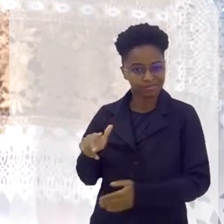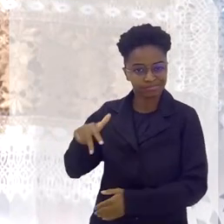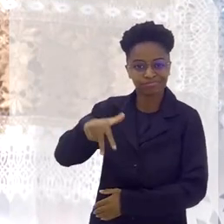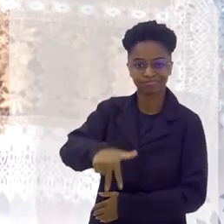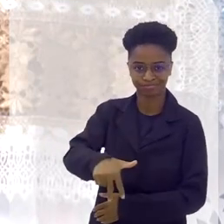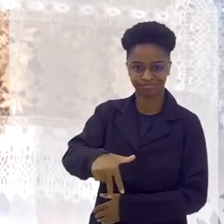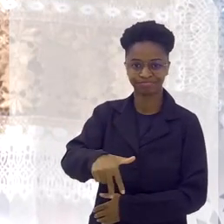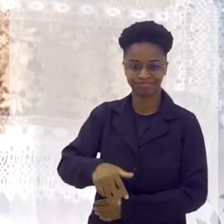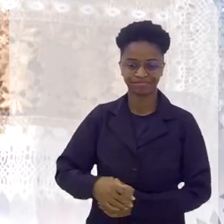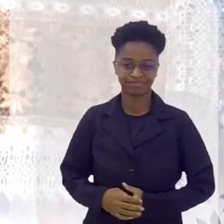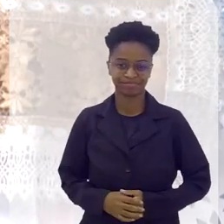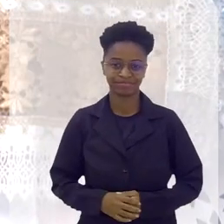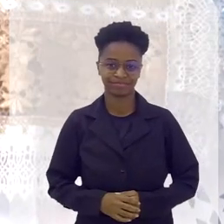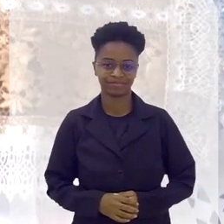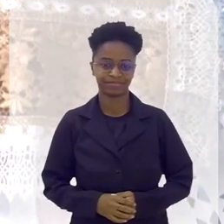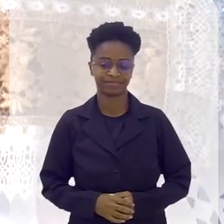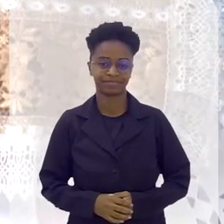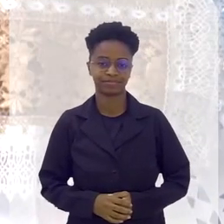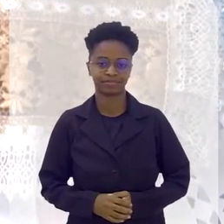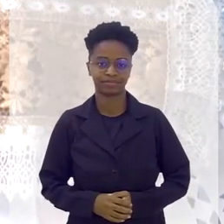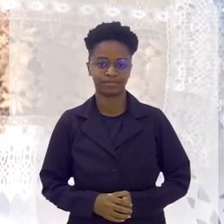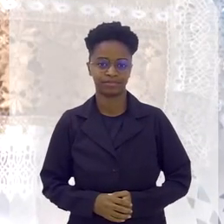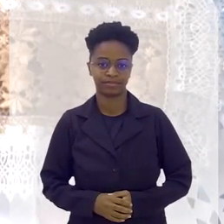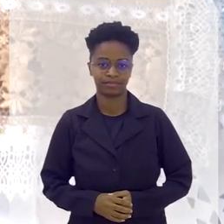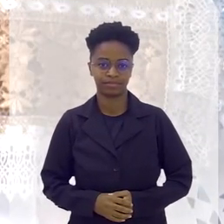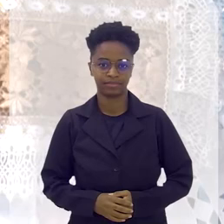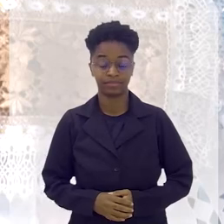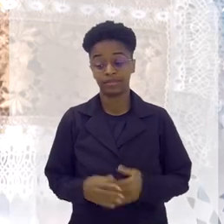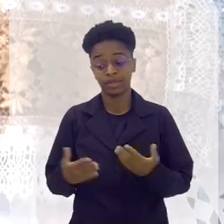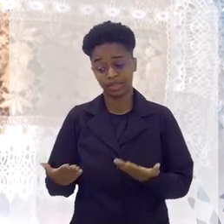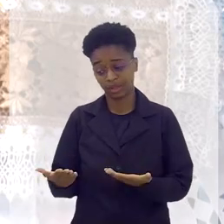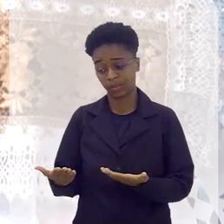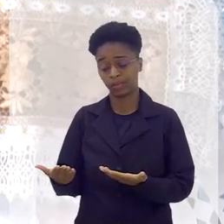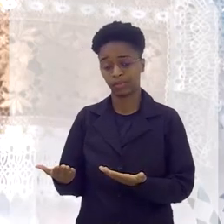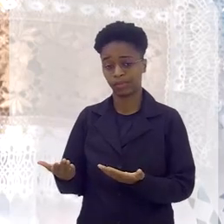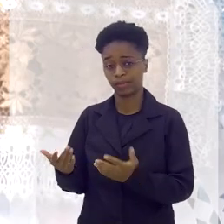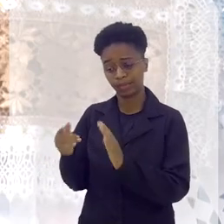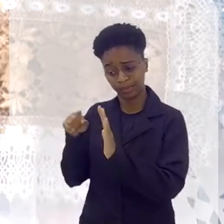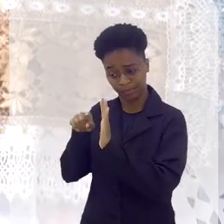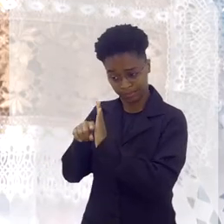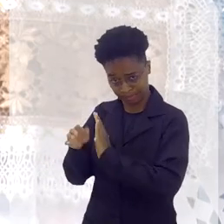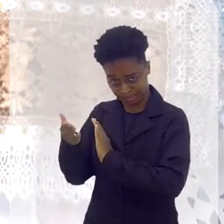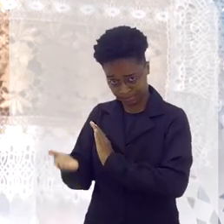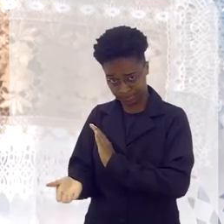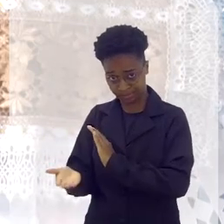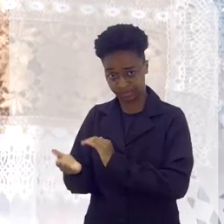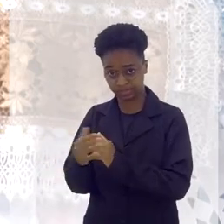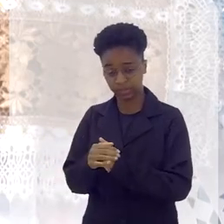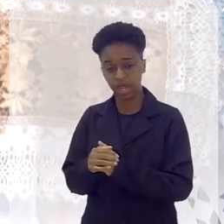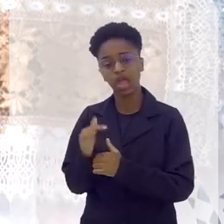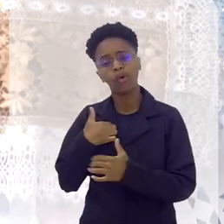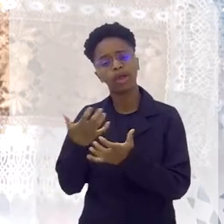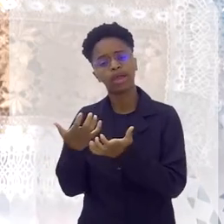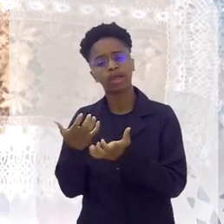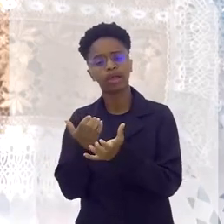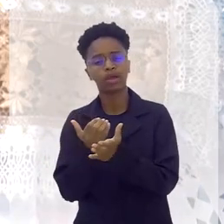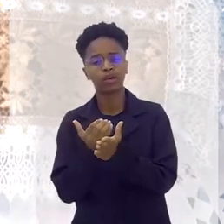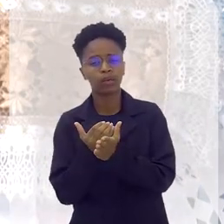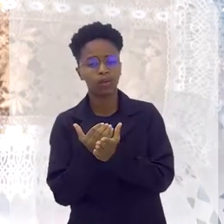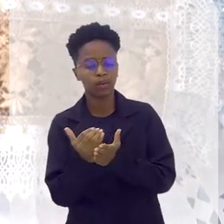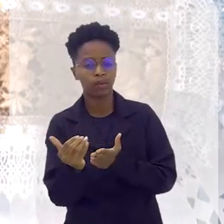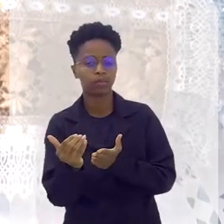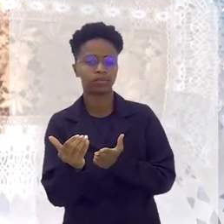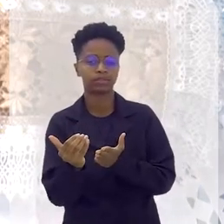né? Obrigado. Pai Celinho, eu queria